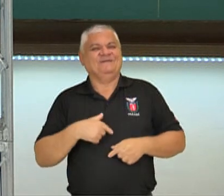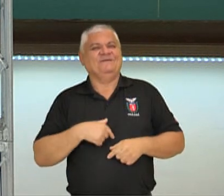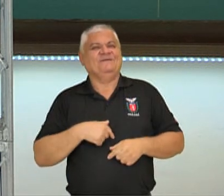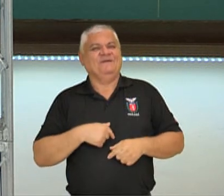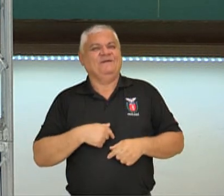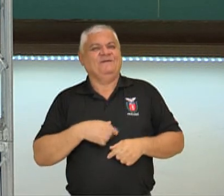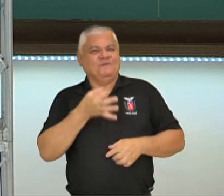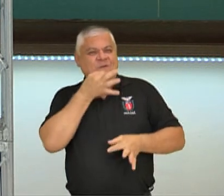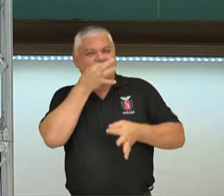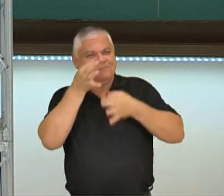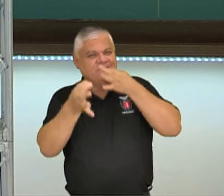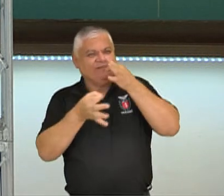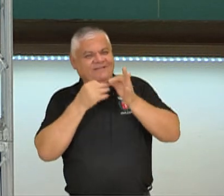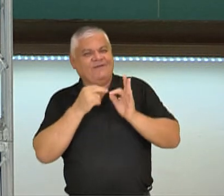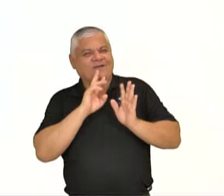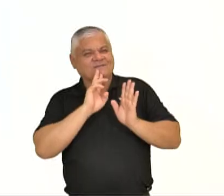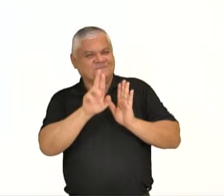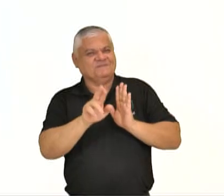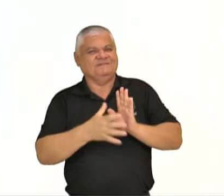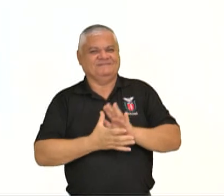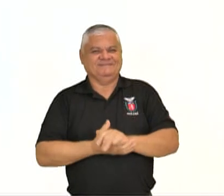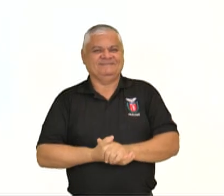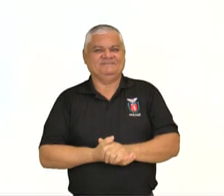uma sugestão de resposta para vocês.